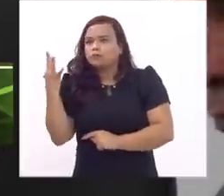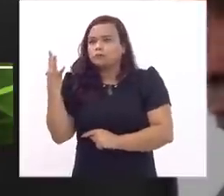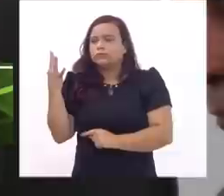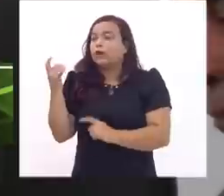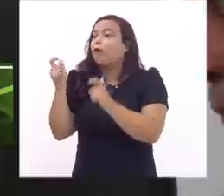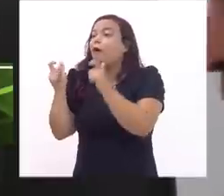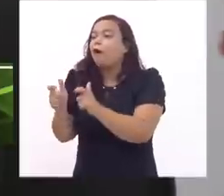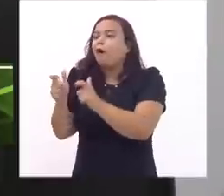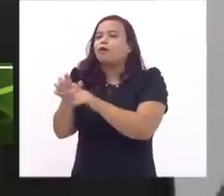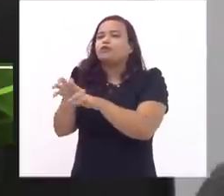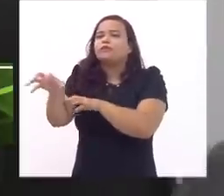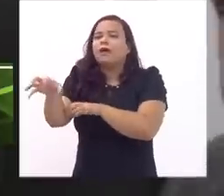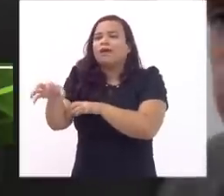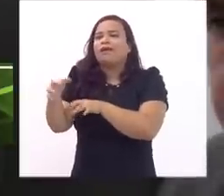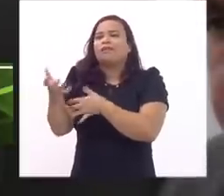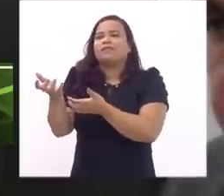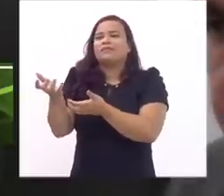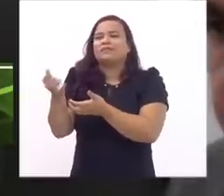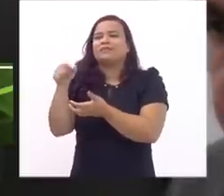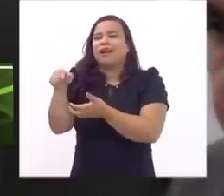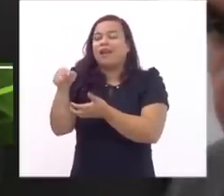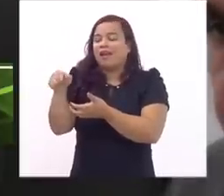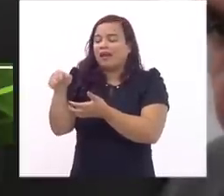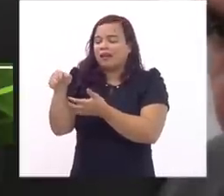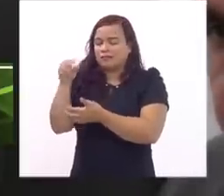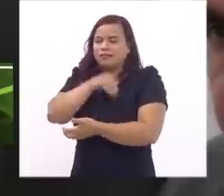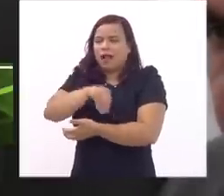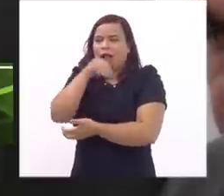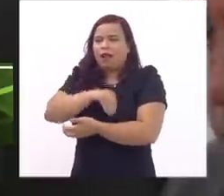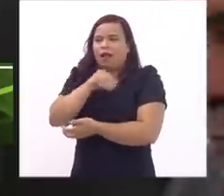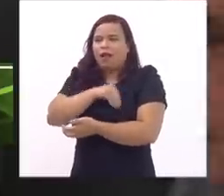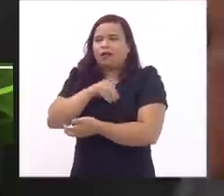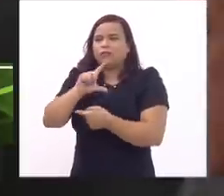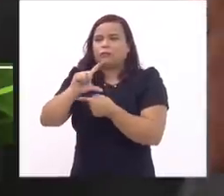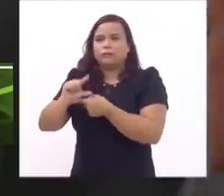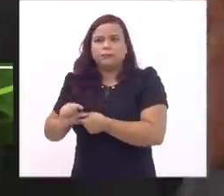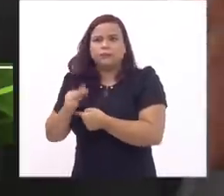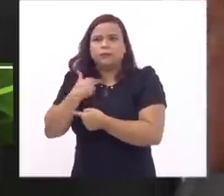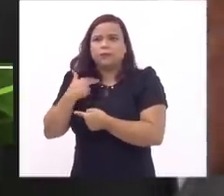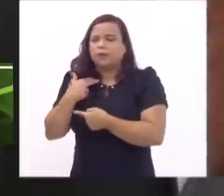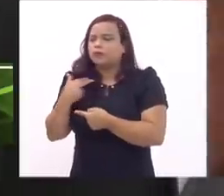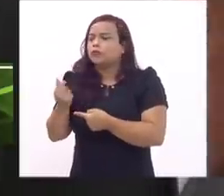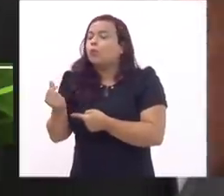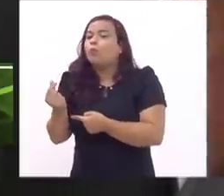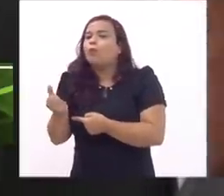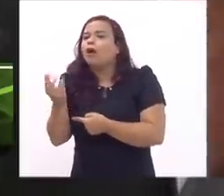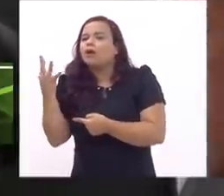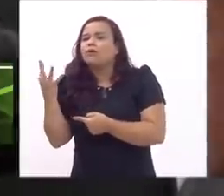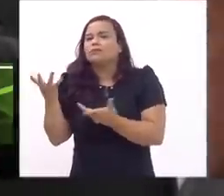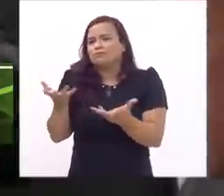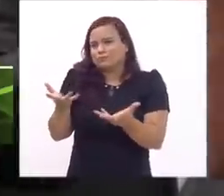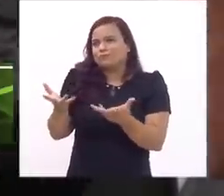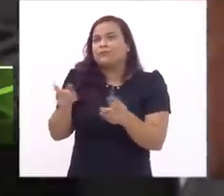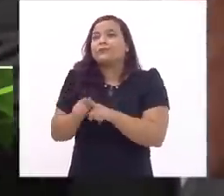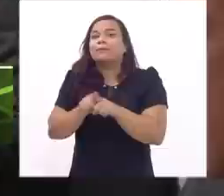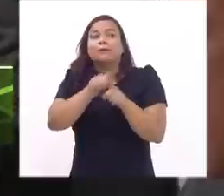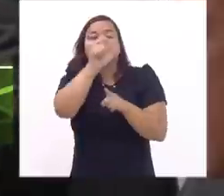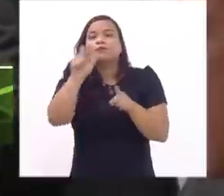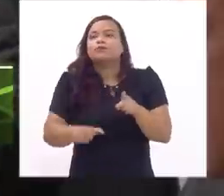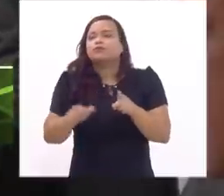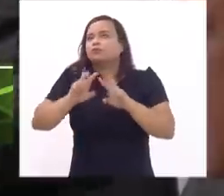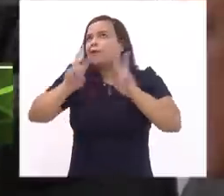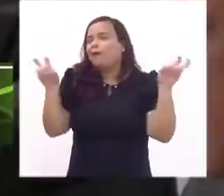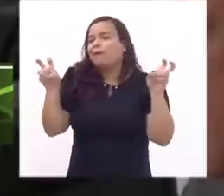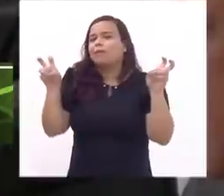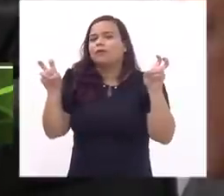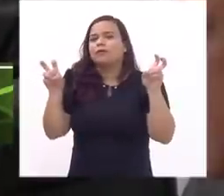vão? Quanto é essa irredutibilidade de salário? E o que fez o encaminhamento do servidor, a respeito do super salário? Eu não tenho,